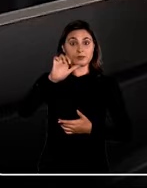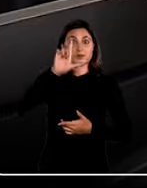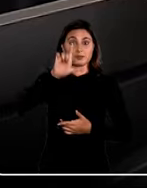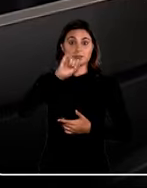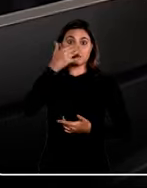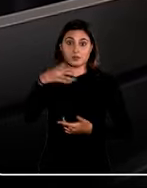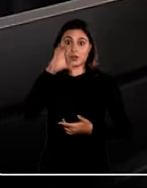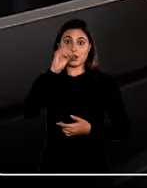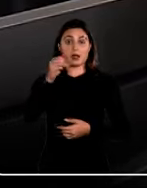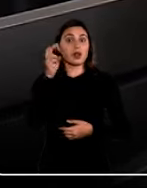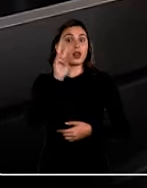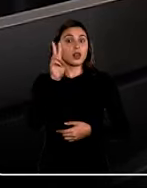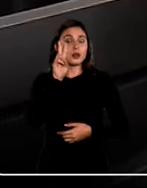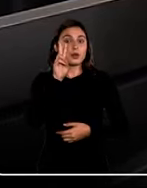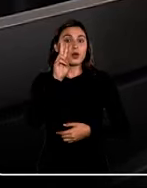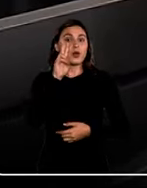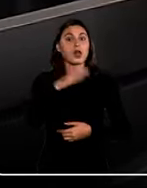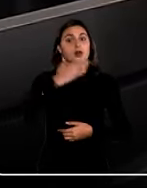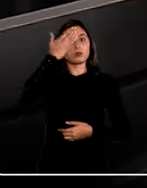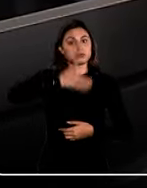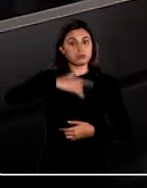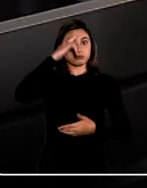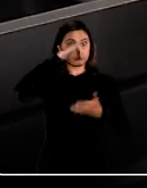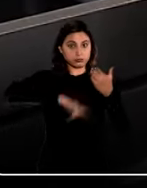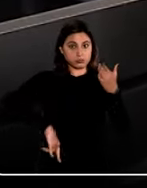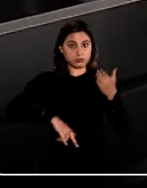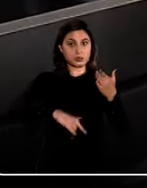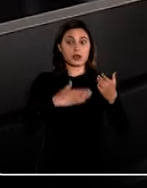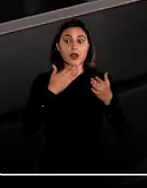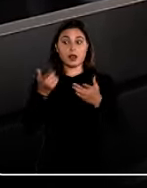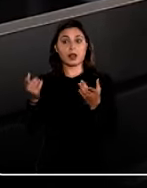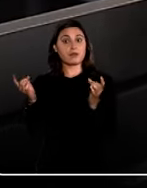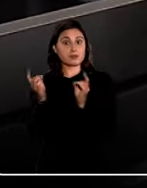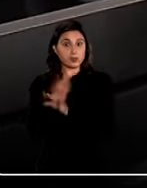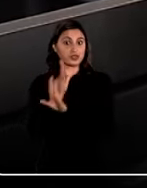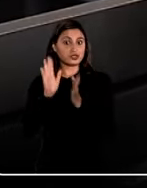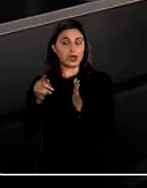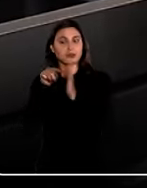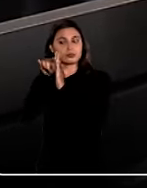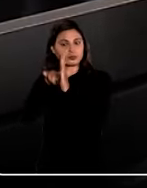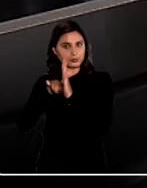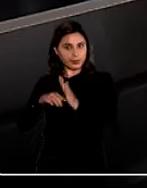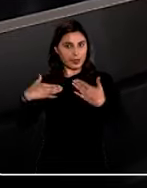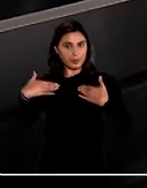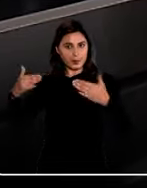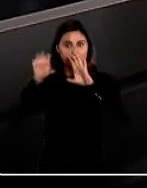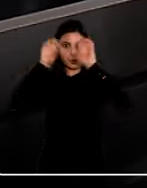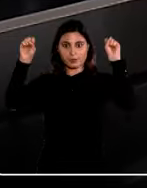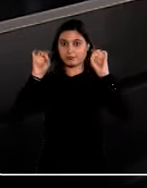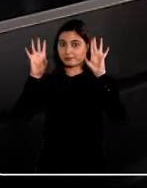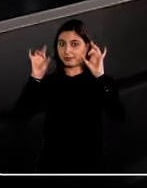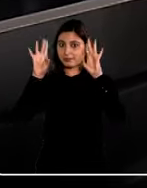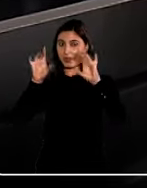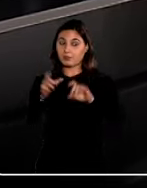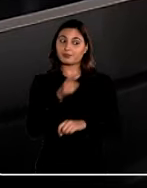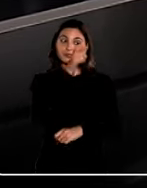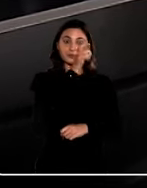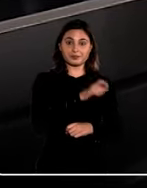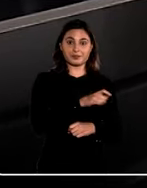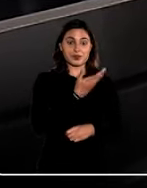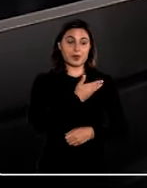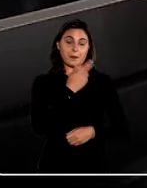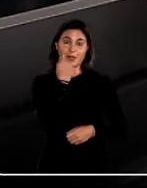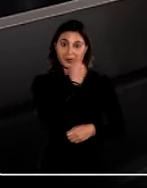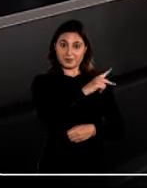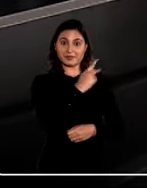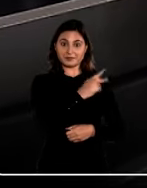lembrou que enquanto o pedido de homologação referente a Robinho já está pronto para análise de mérito pela corte especial o